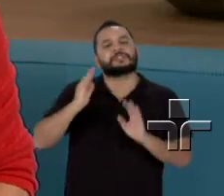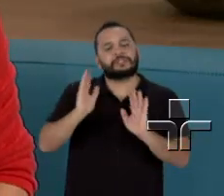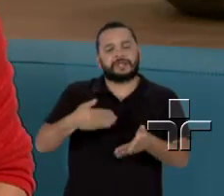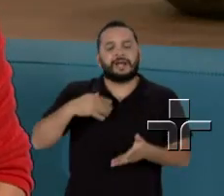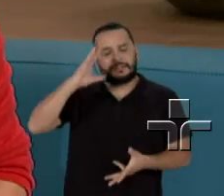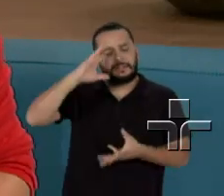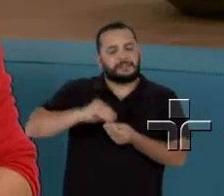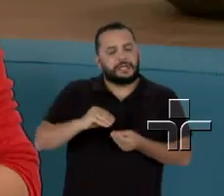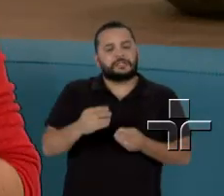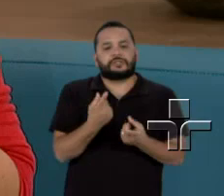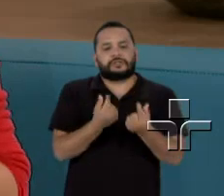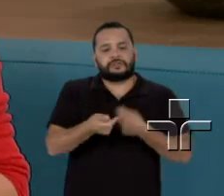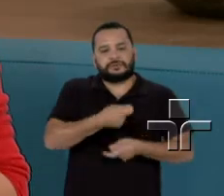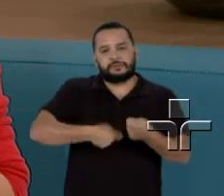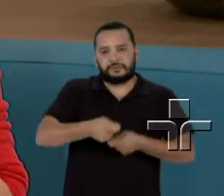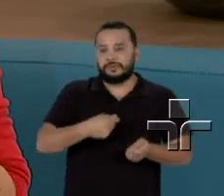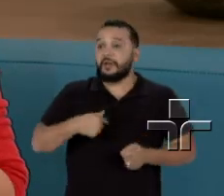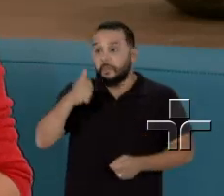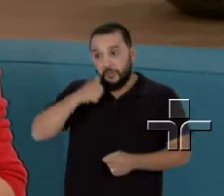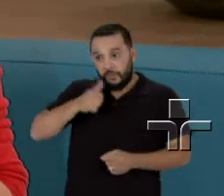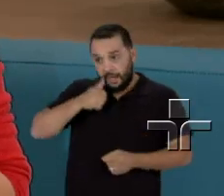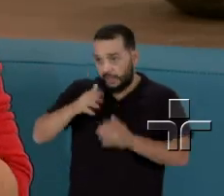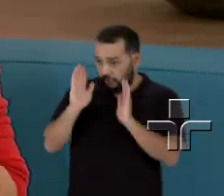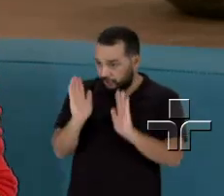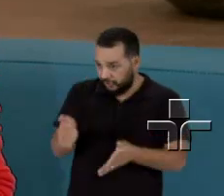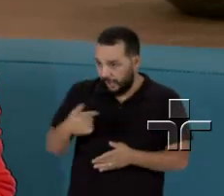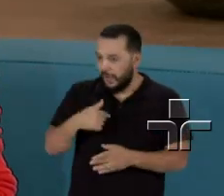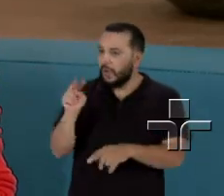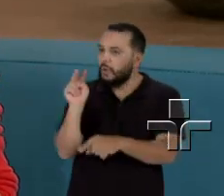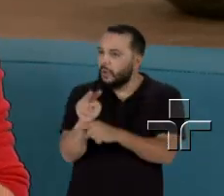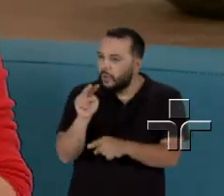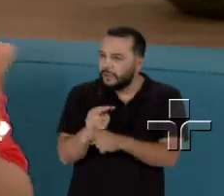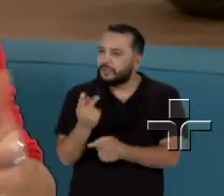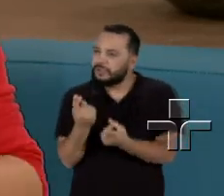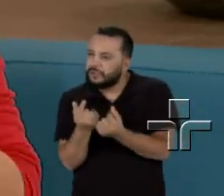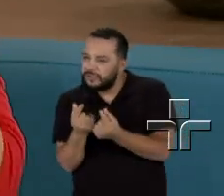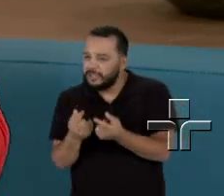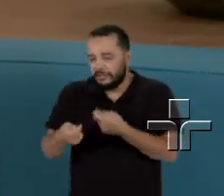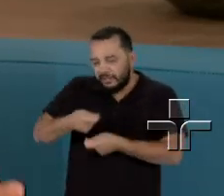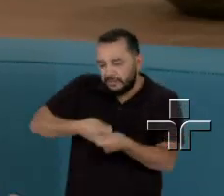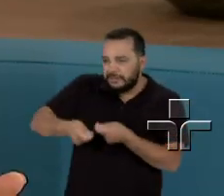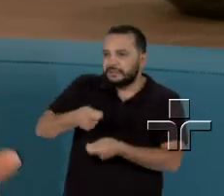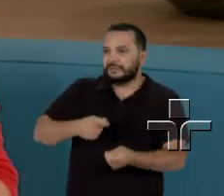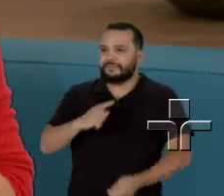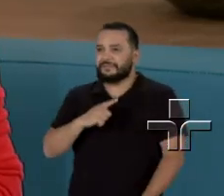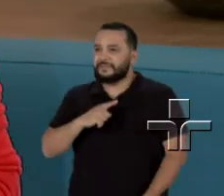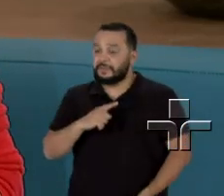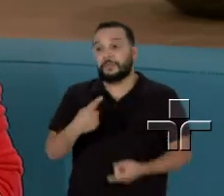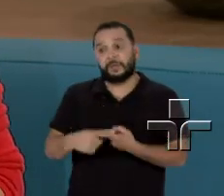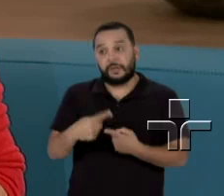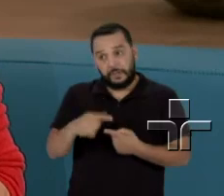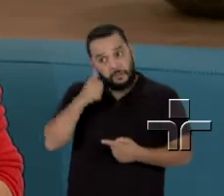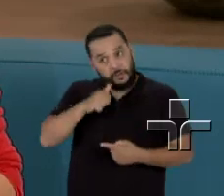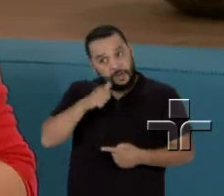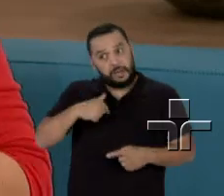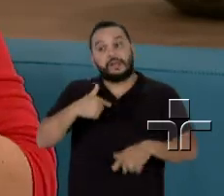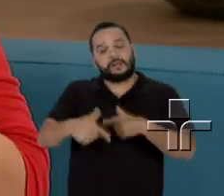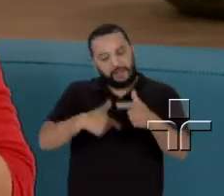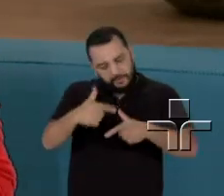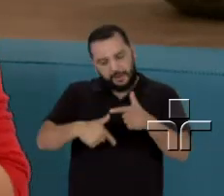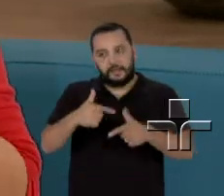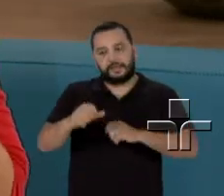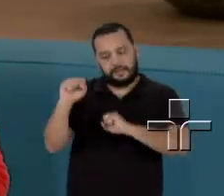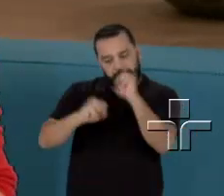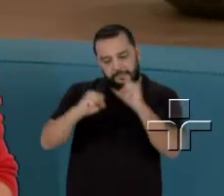né patrícia as mulheres estão mais à frente das finanças até porque as mulheres estão mais no mercado de trabalho tem